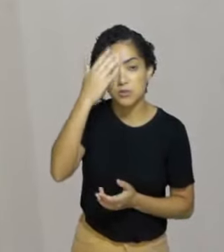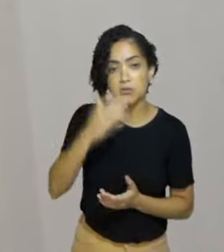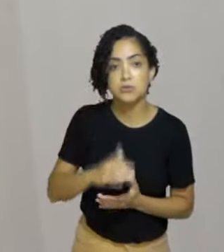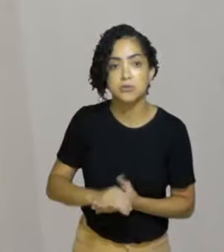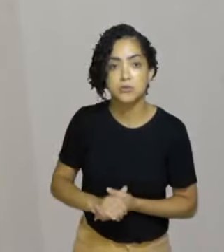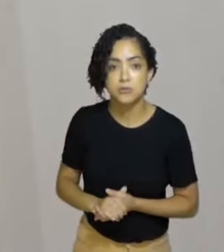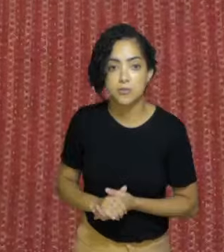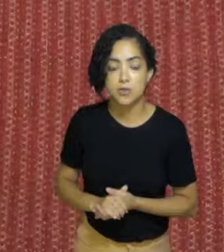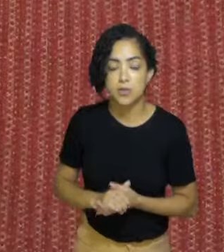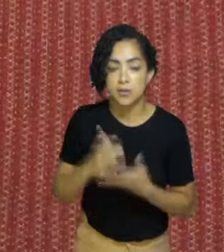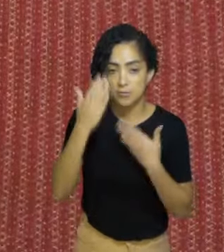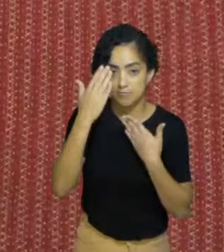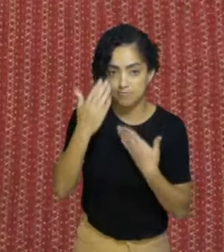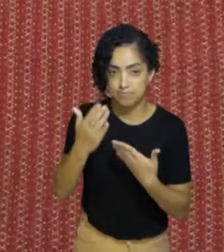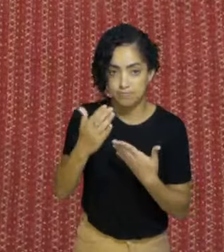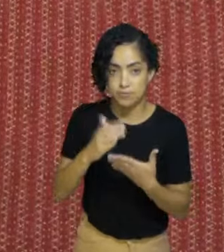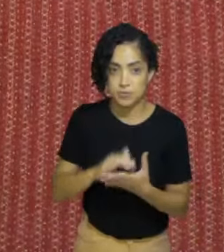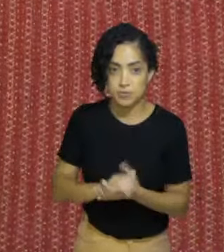obrigado pela parte.